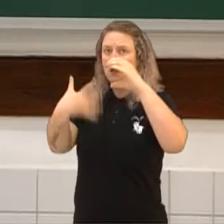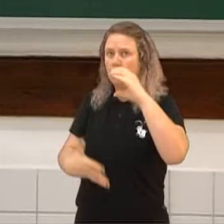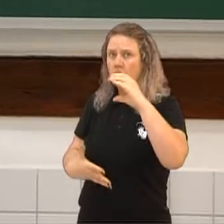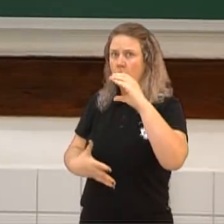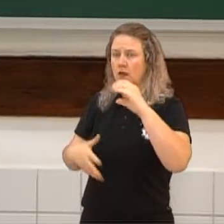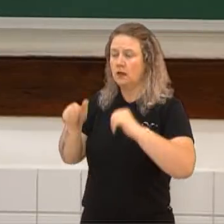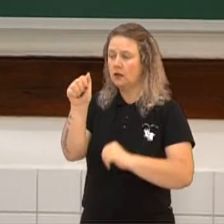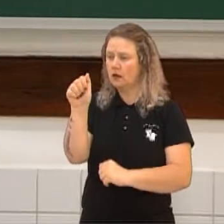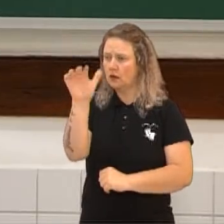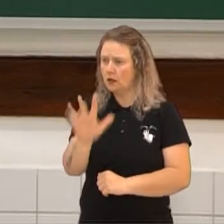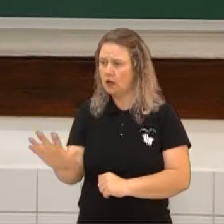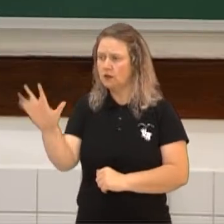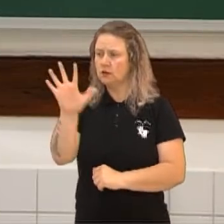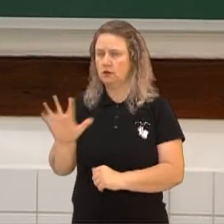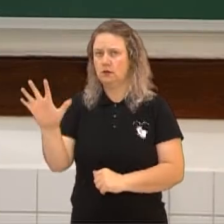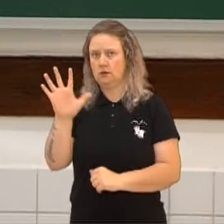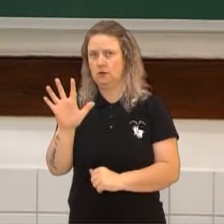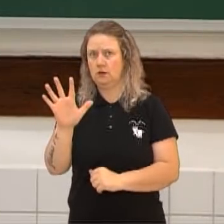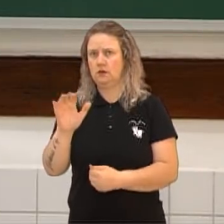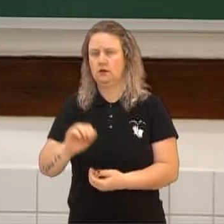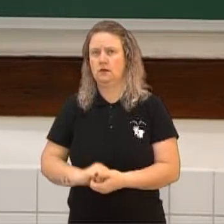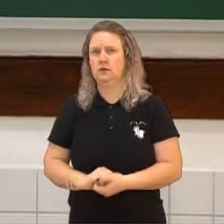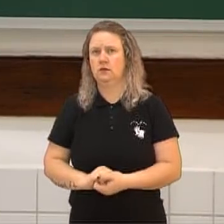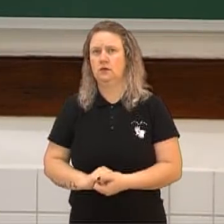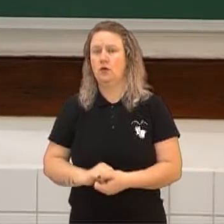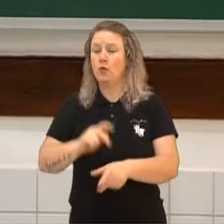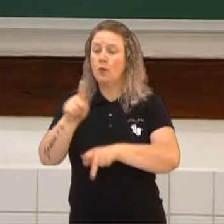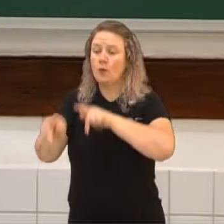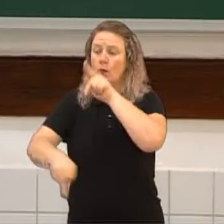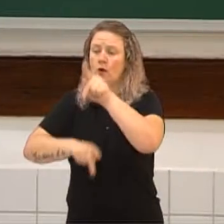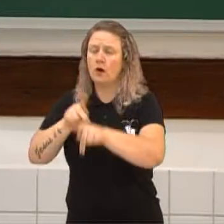Nós sabemos que os asiáticos é um dos